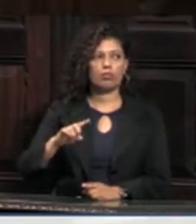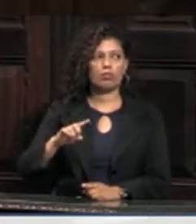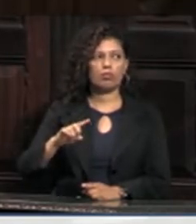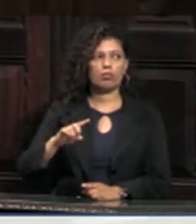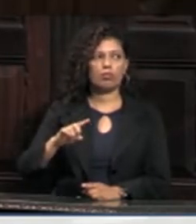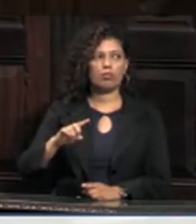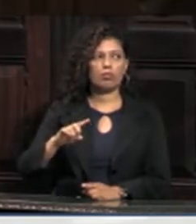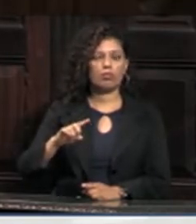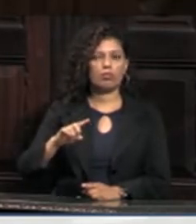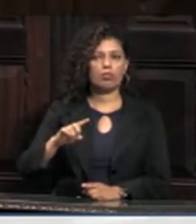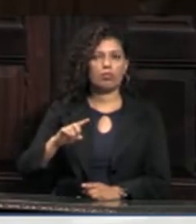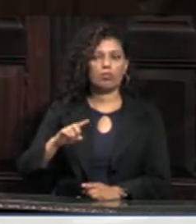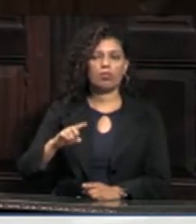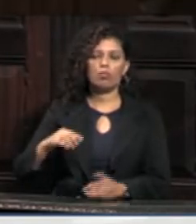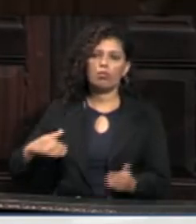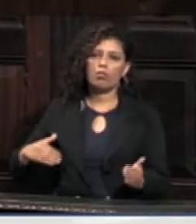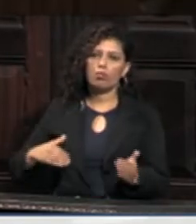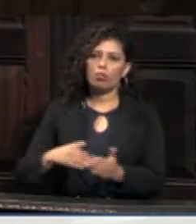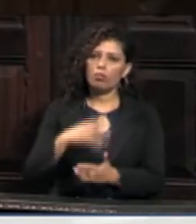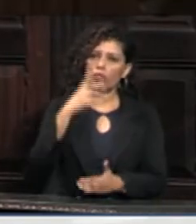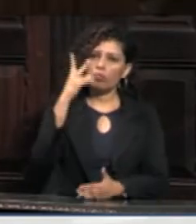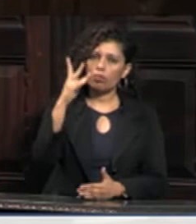há 4 dias